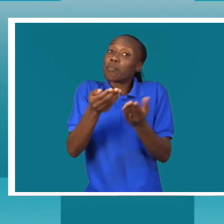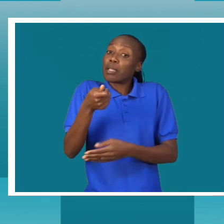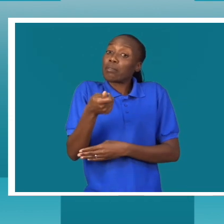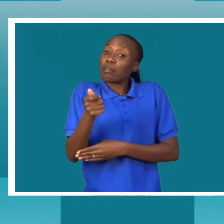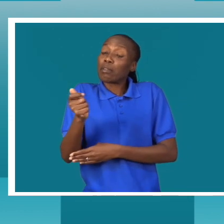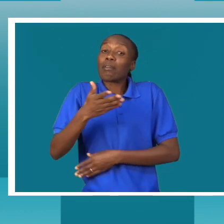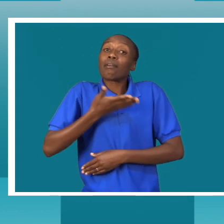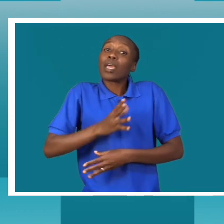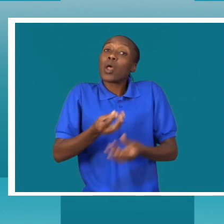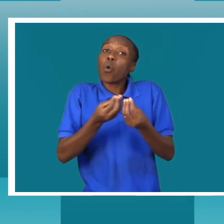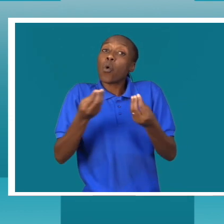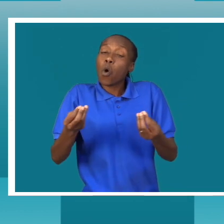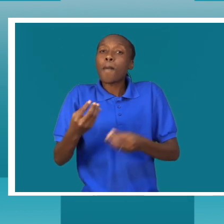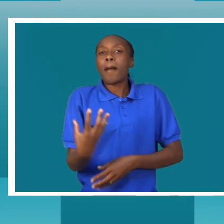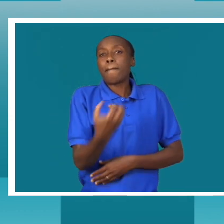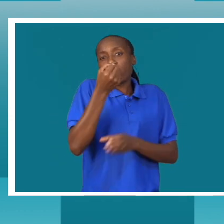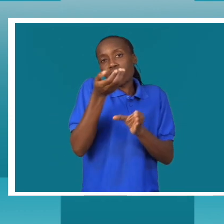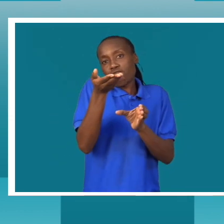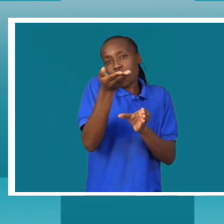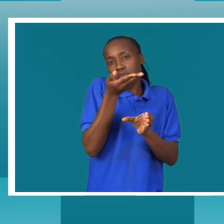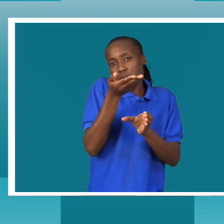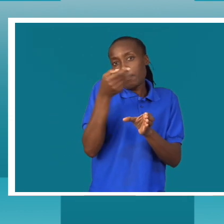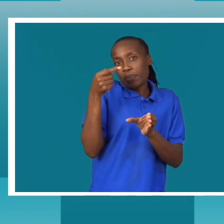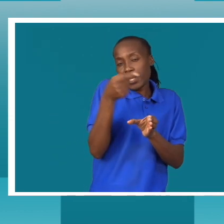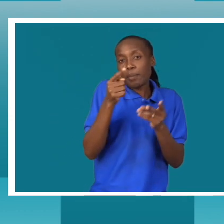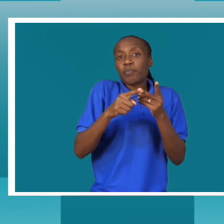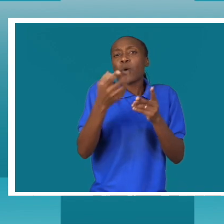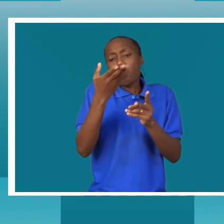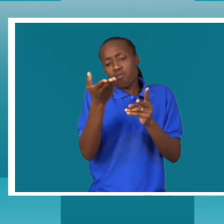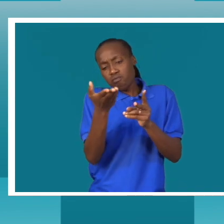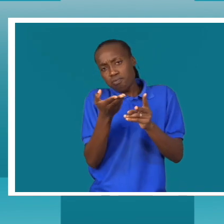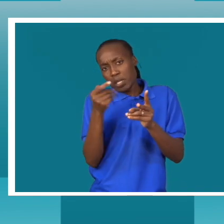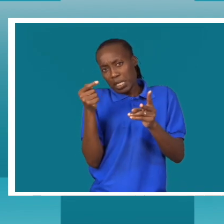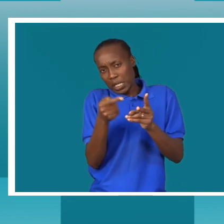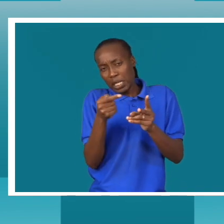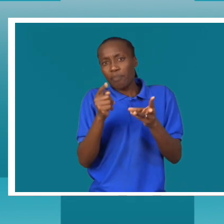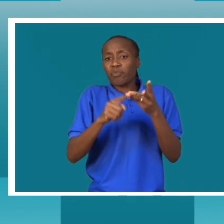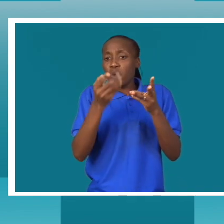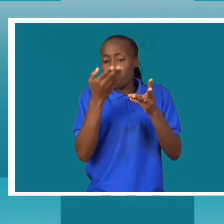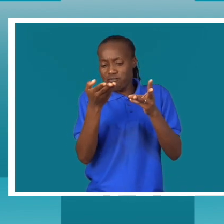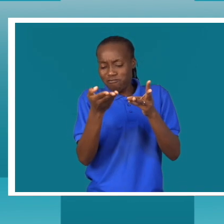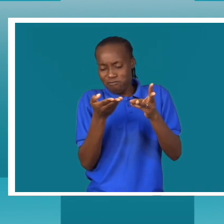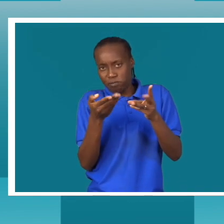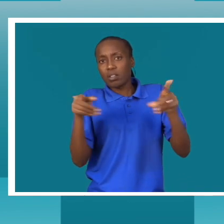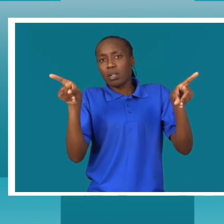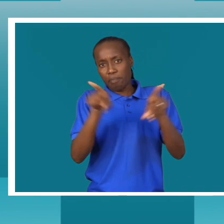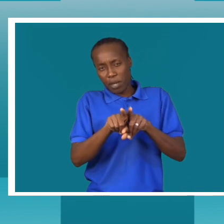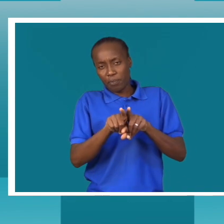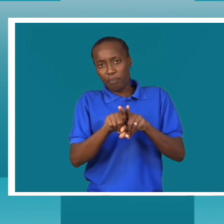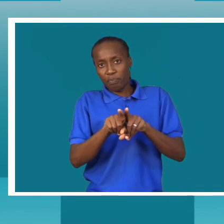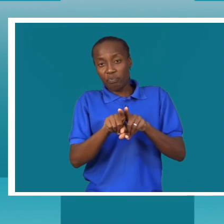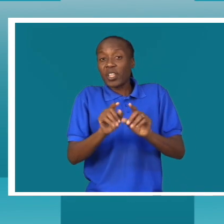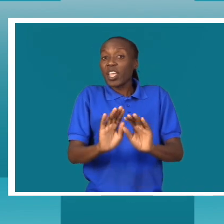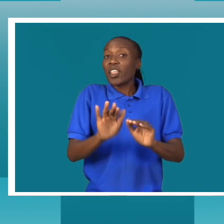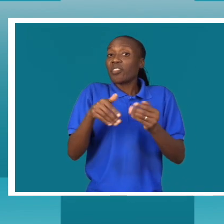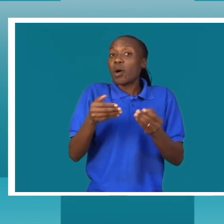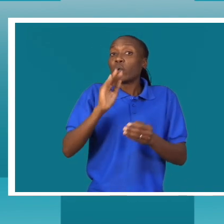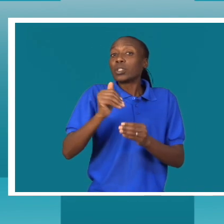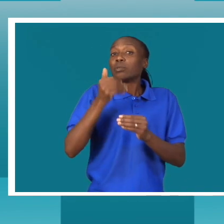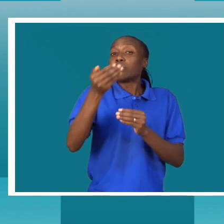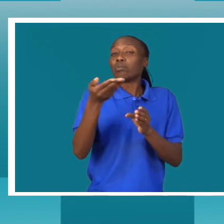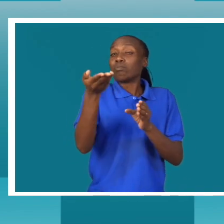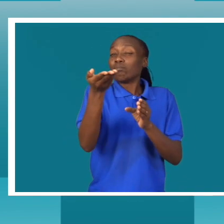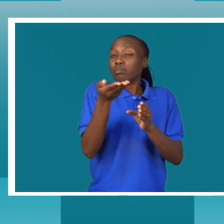mas hoje não é a mesma mas é mãe né diz ela recolhe então vamos ter nele